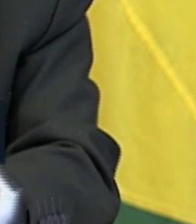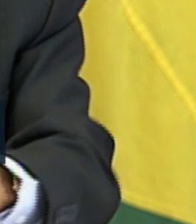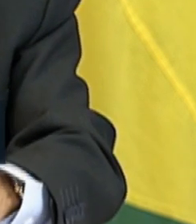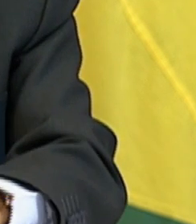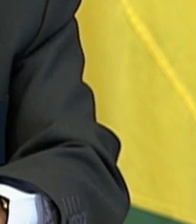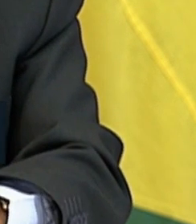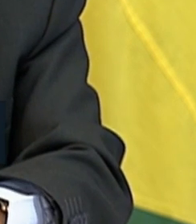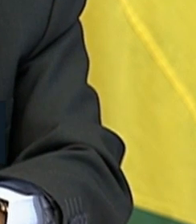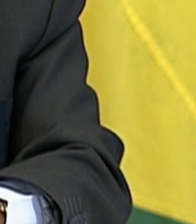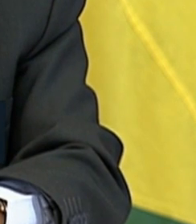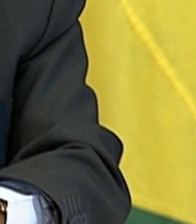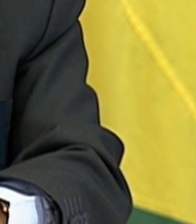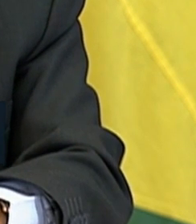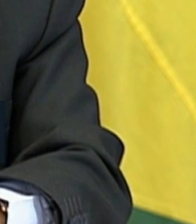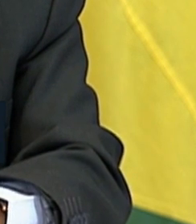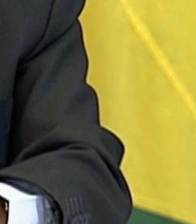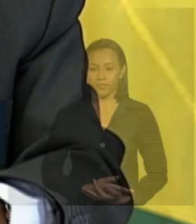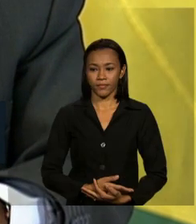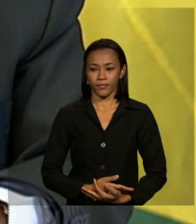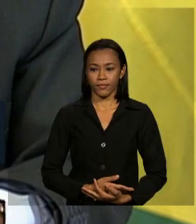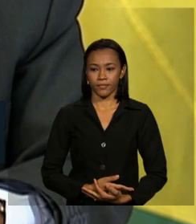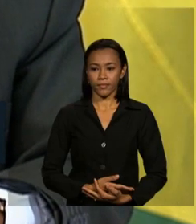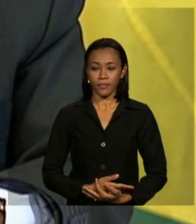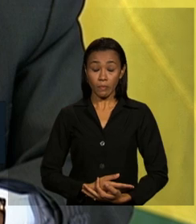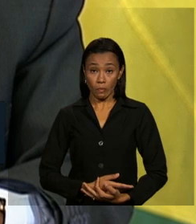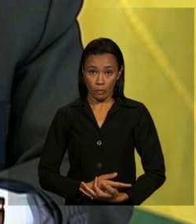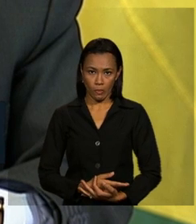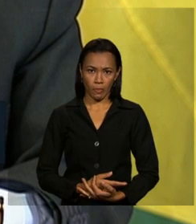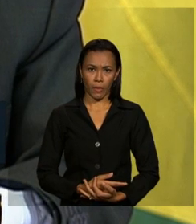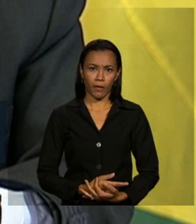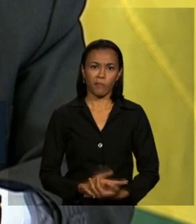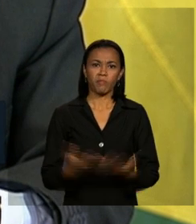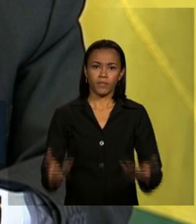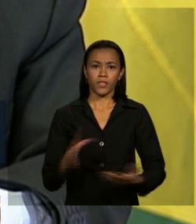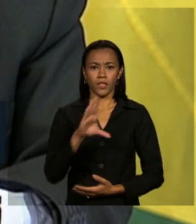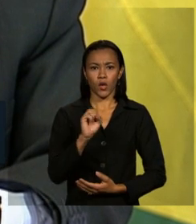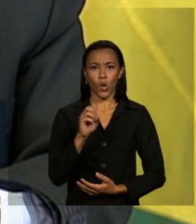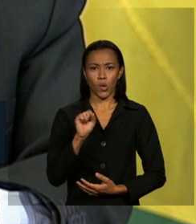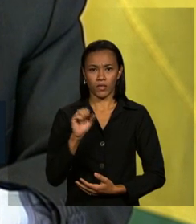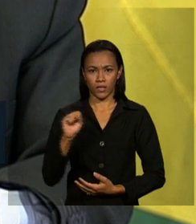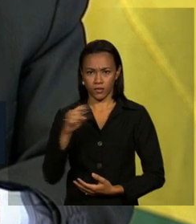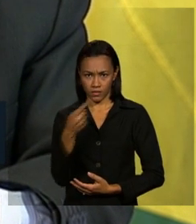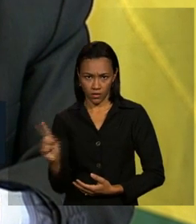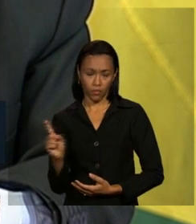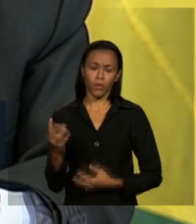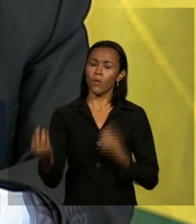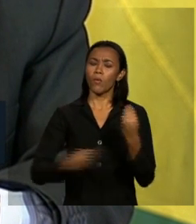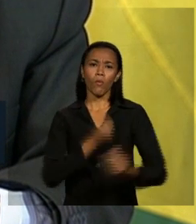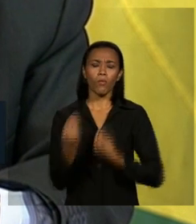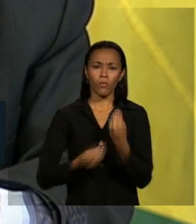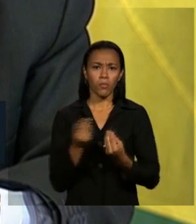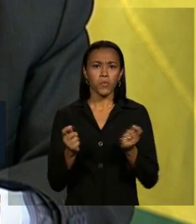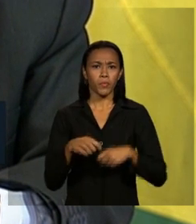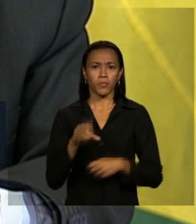e as condições requisitos e critérios que nortearam essas concessões No que diz respeito